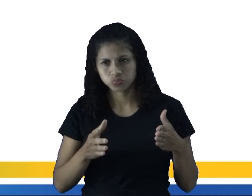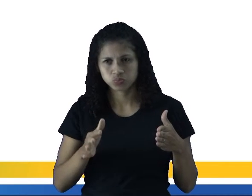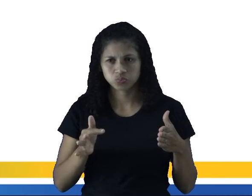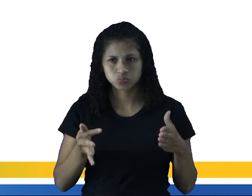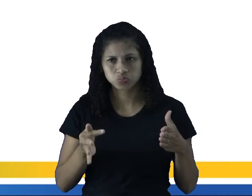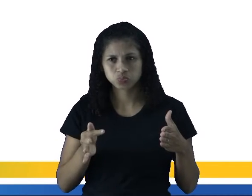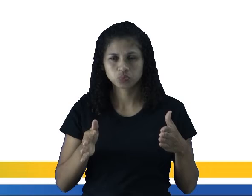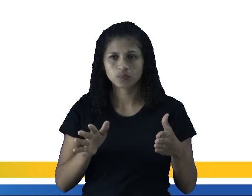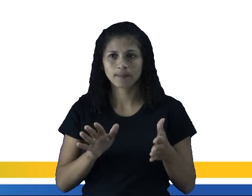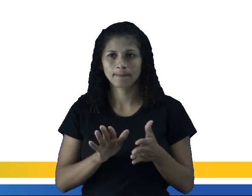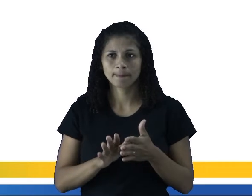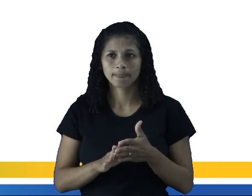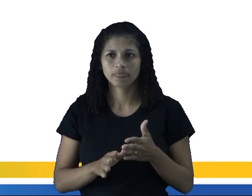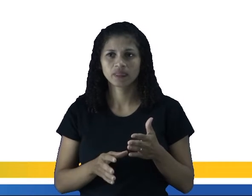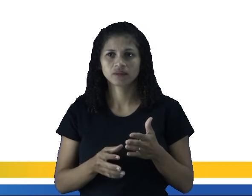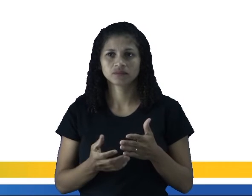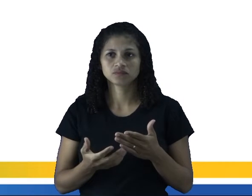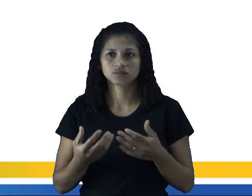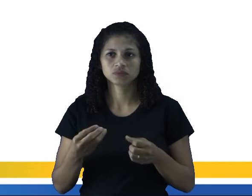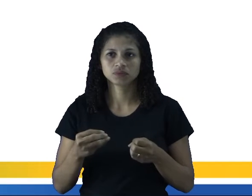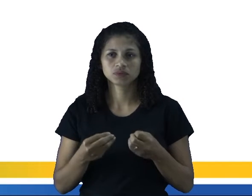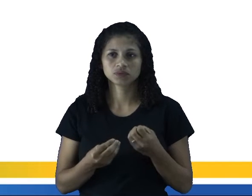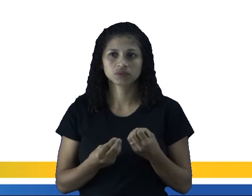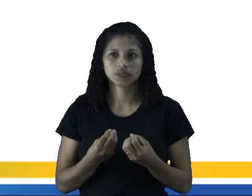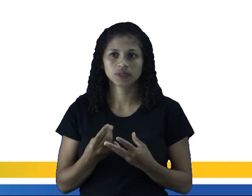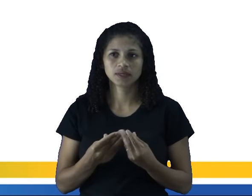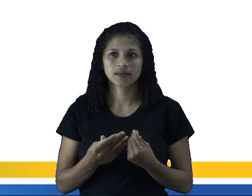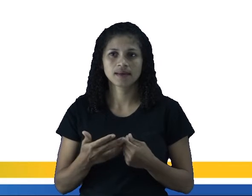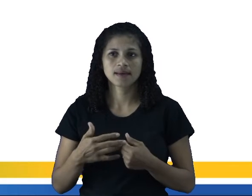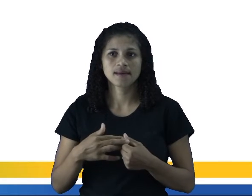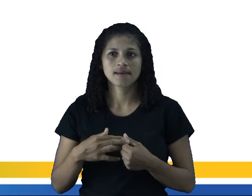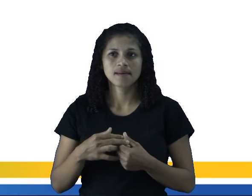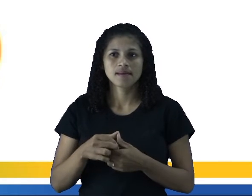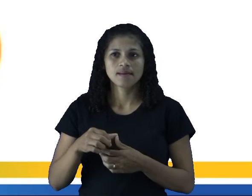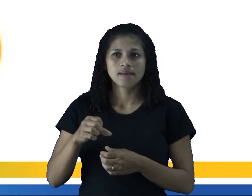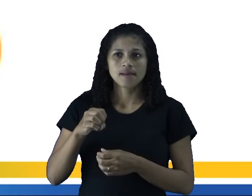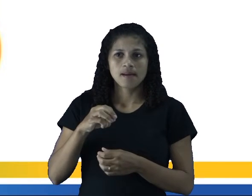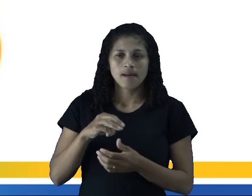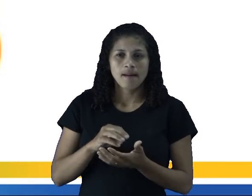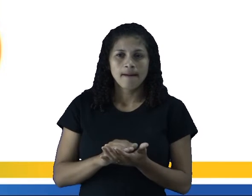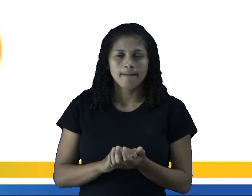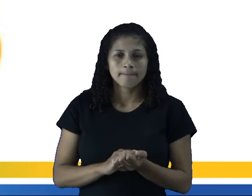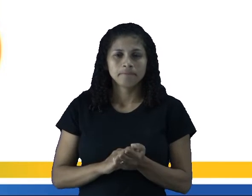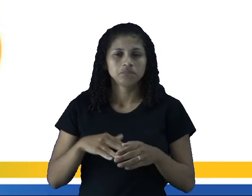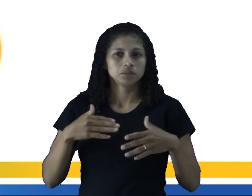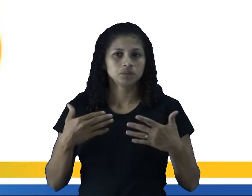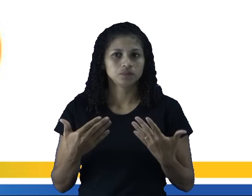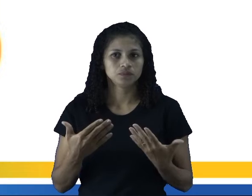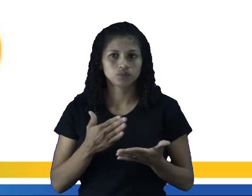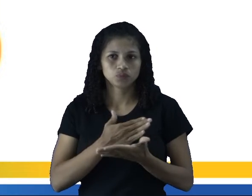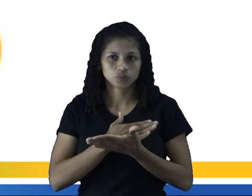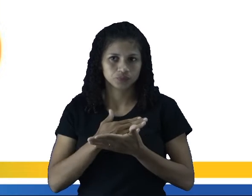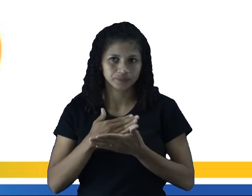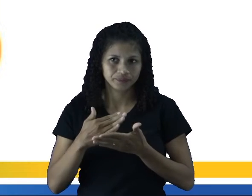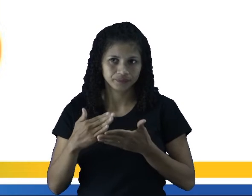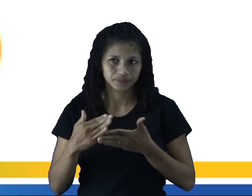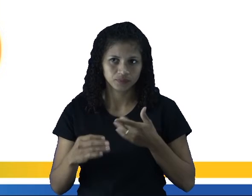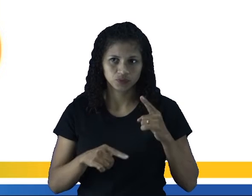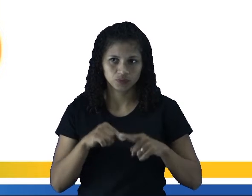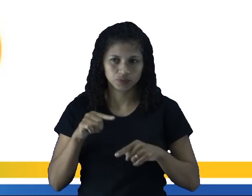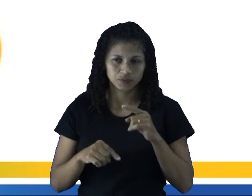atômica, o calor específico, dureza, índice de refração, entre outras. Então vamos começar falando aqui das